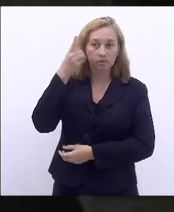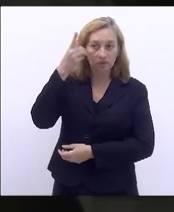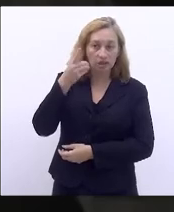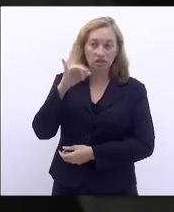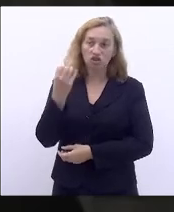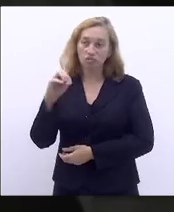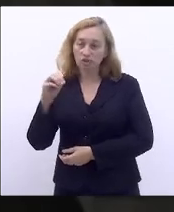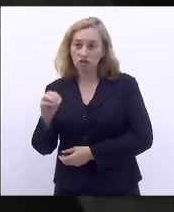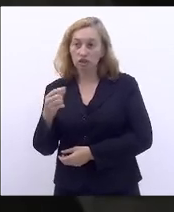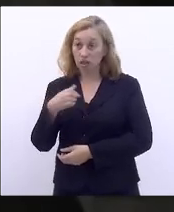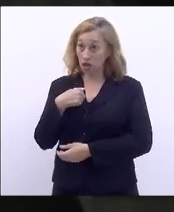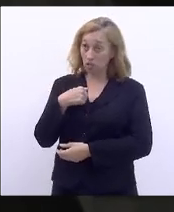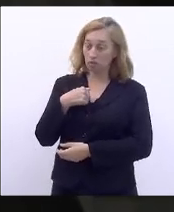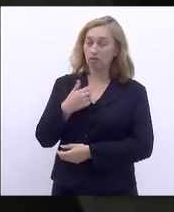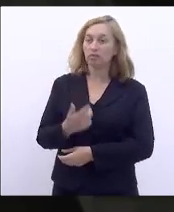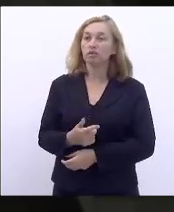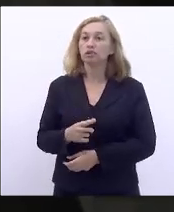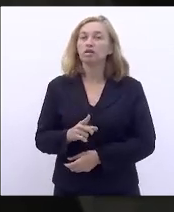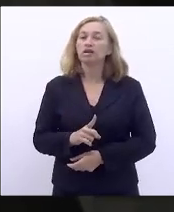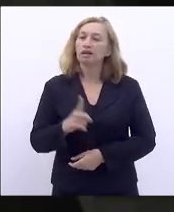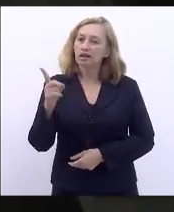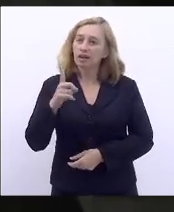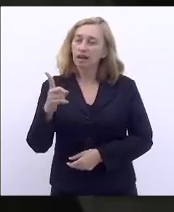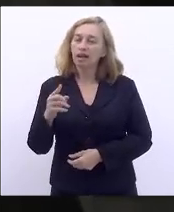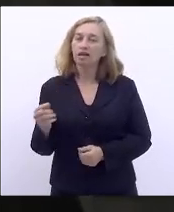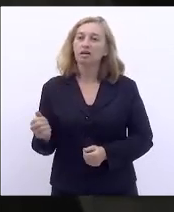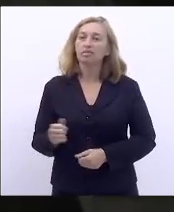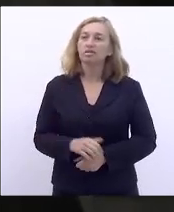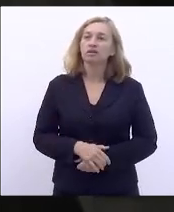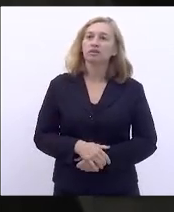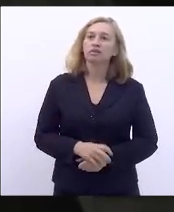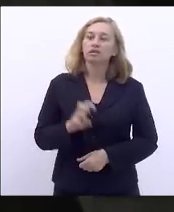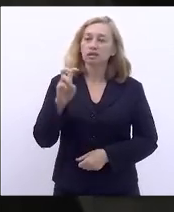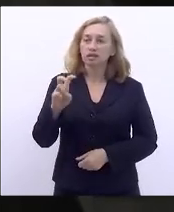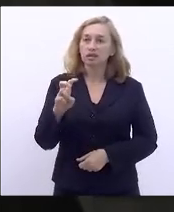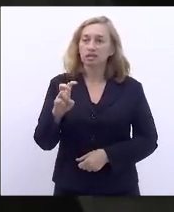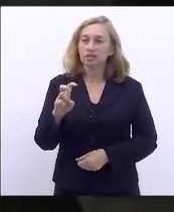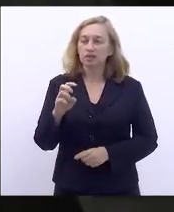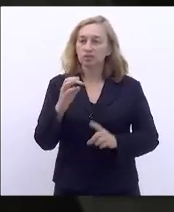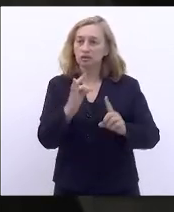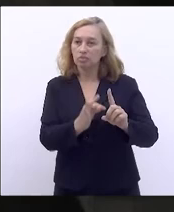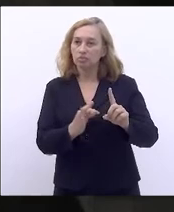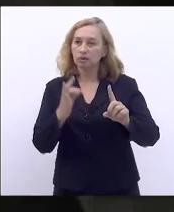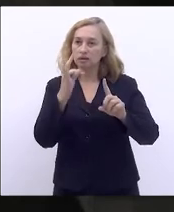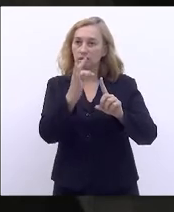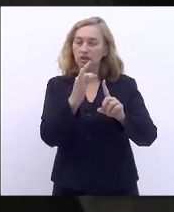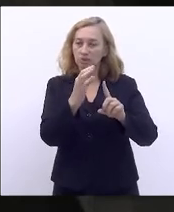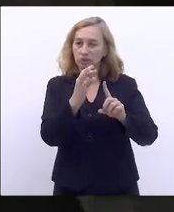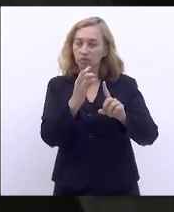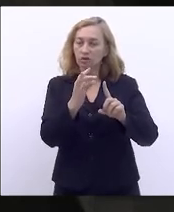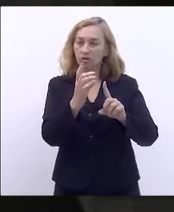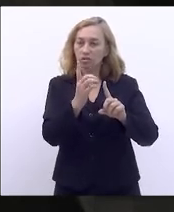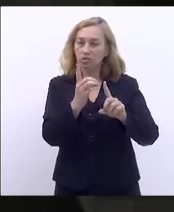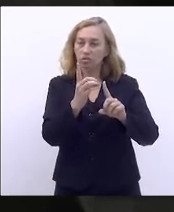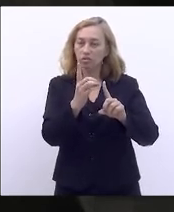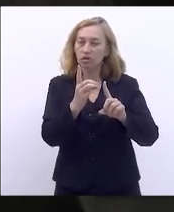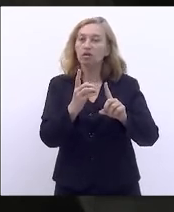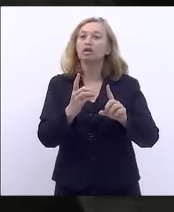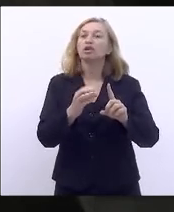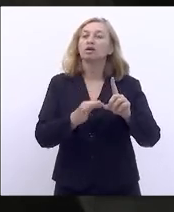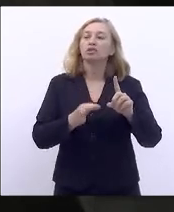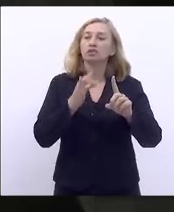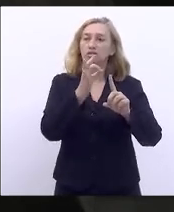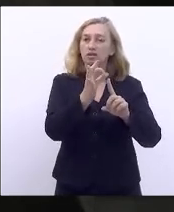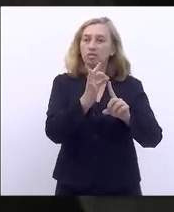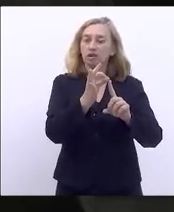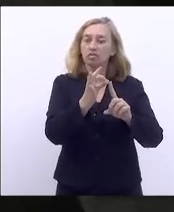mesmo. E lá nos associamos a 5 desembargadores e desembargadoras sorteados pelo Poder